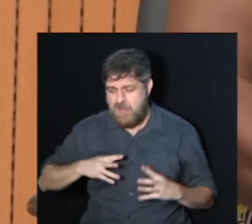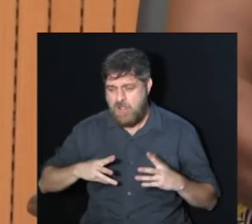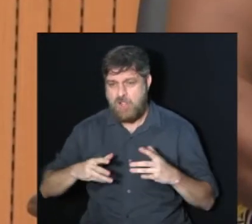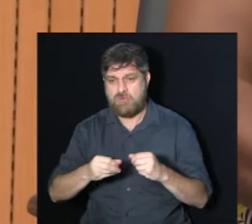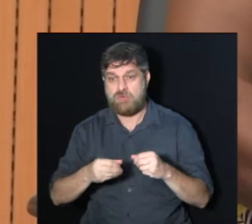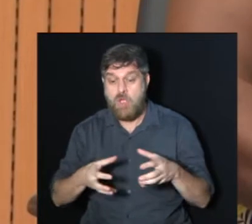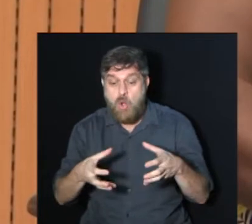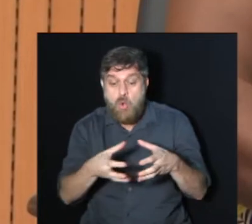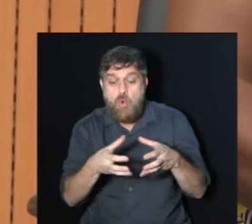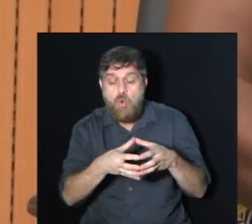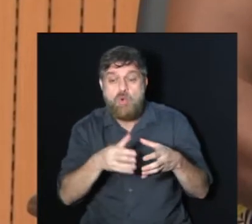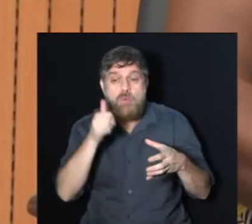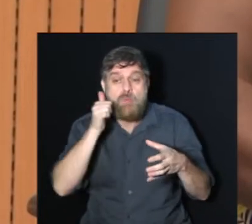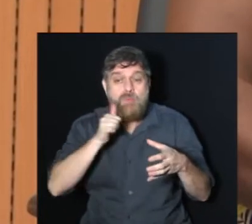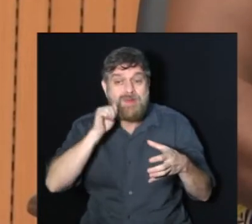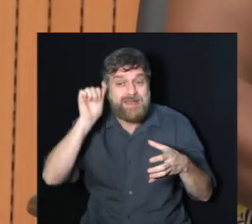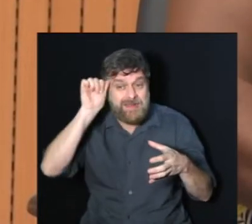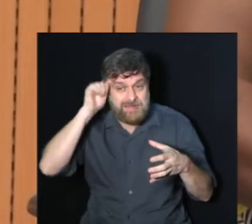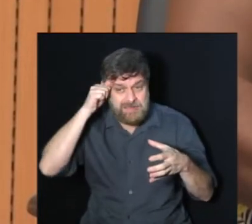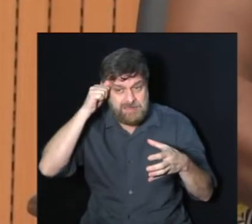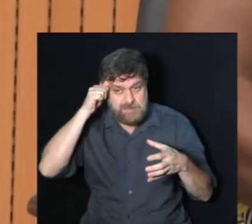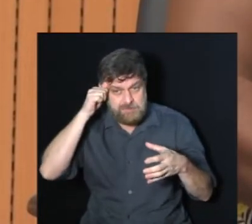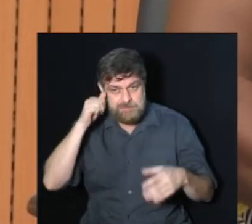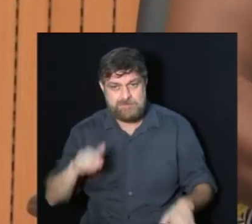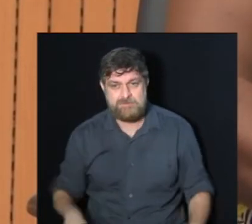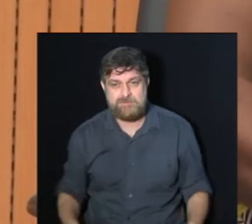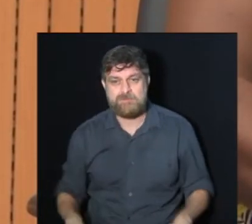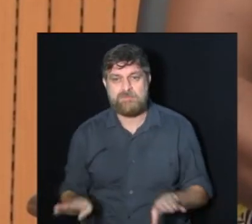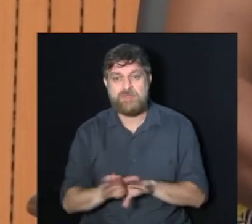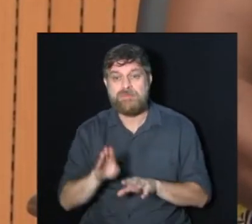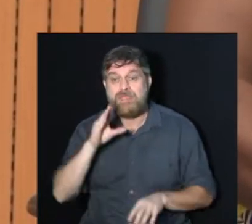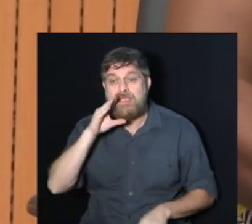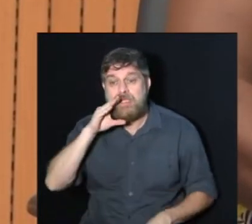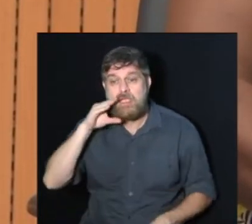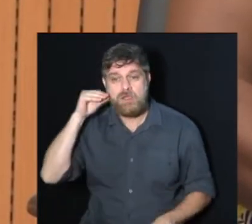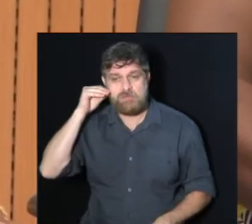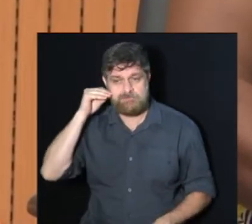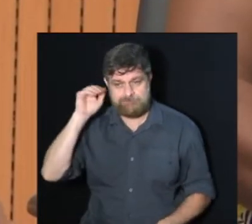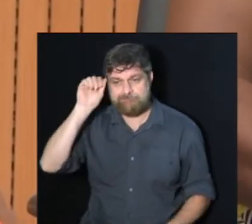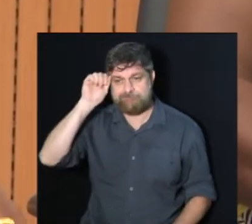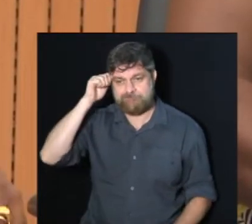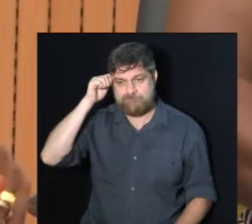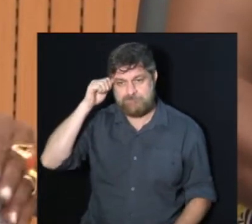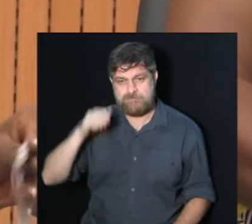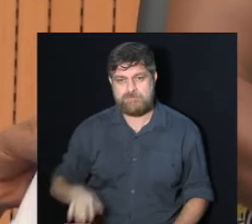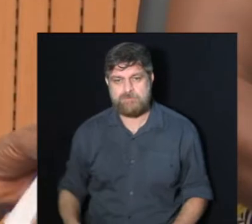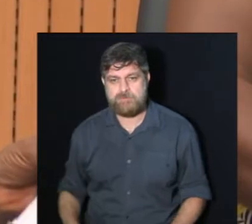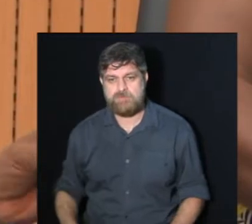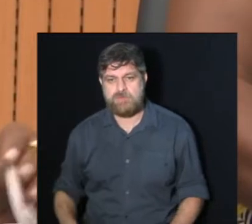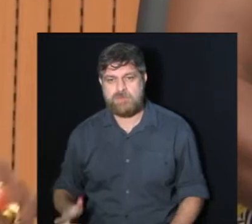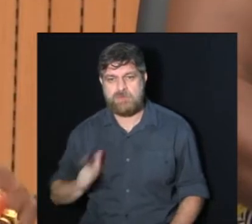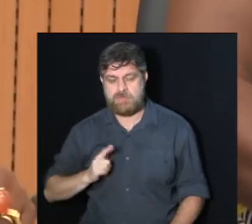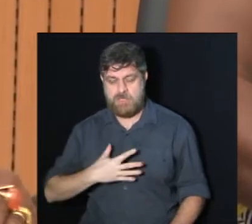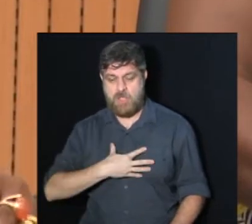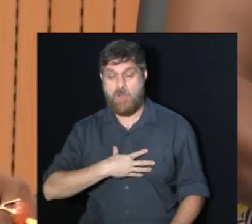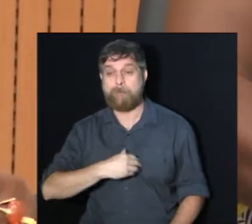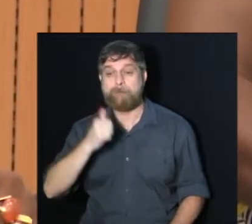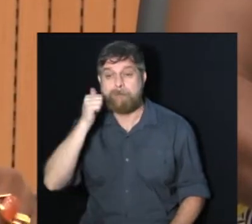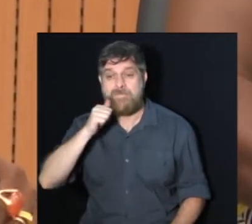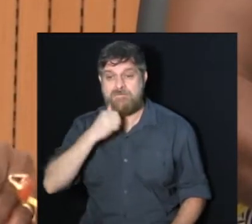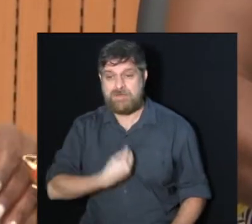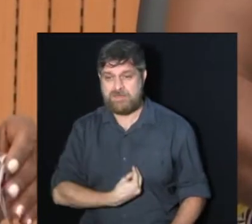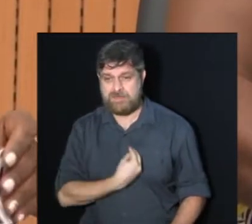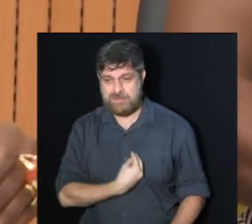mulheres negras e as adolescentes negras. Caiá Mugeuim, que é minha filha que está aqui,